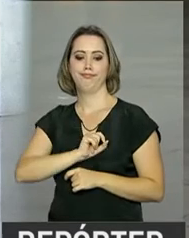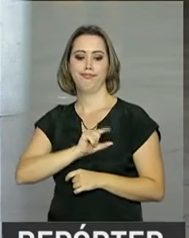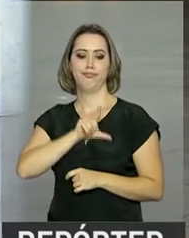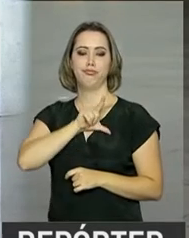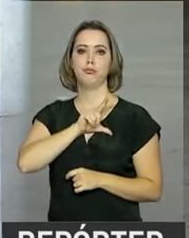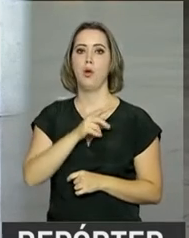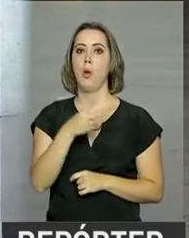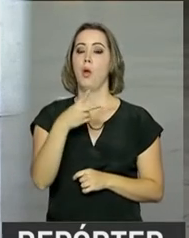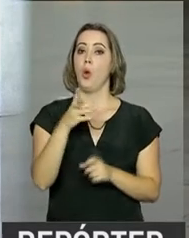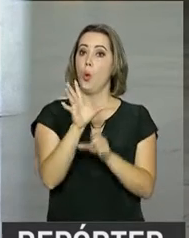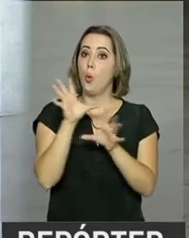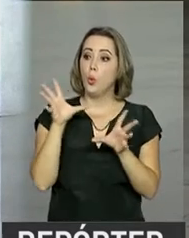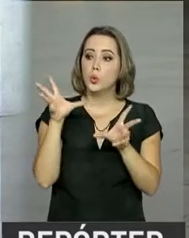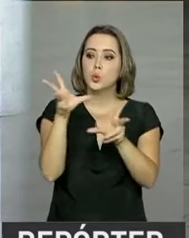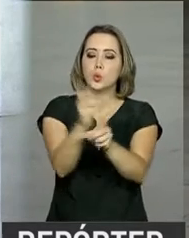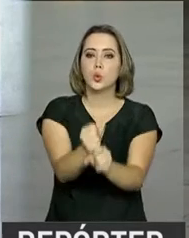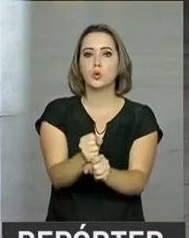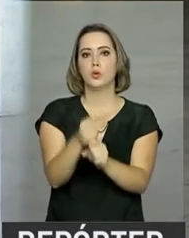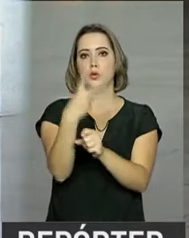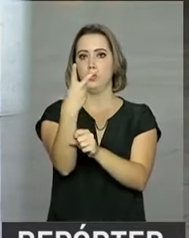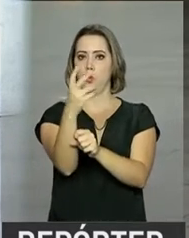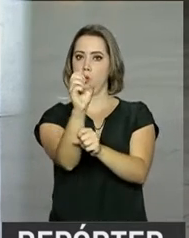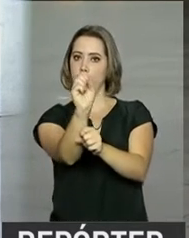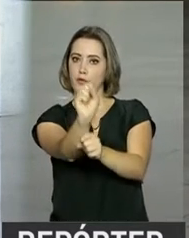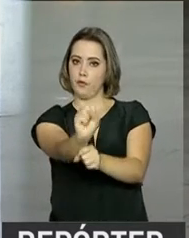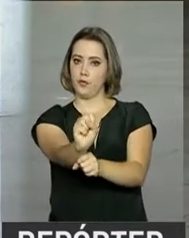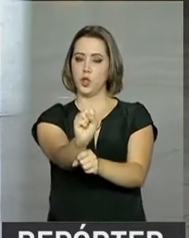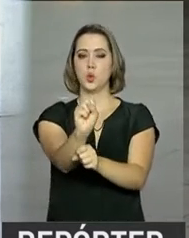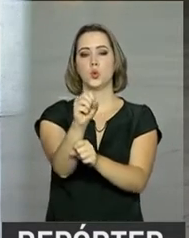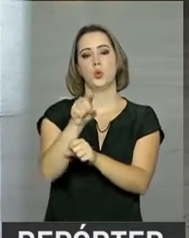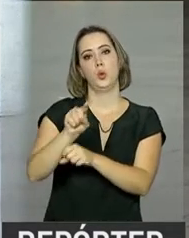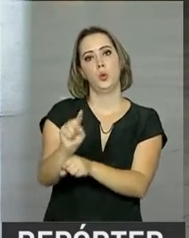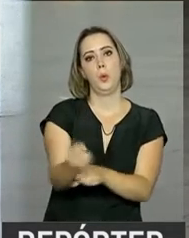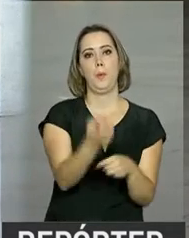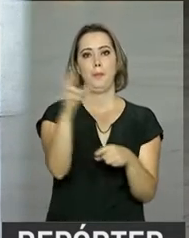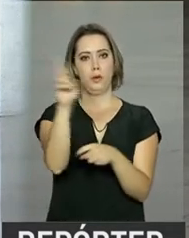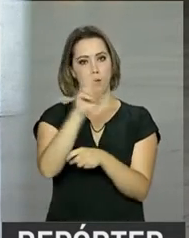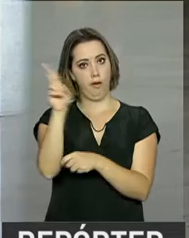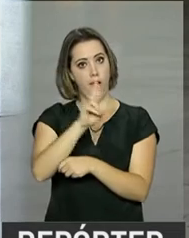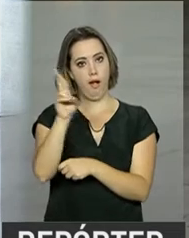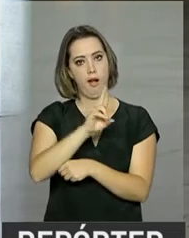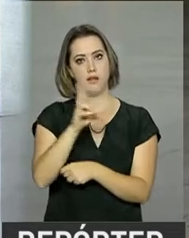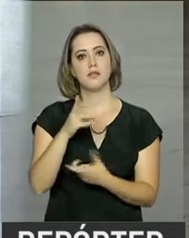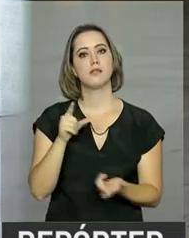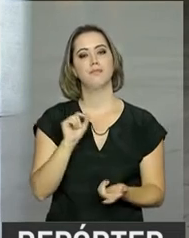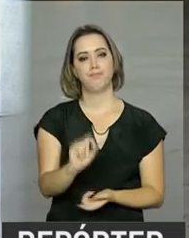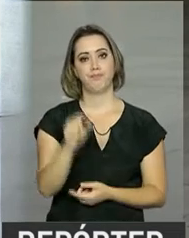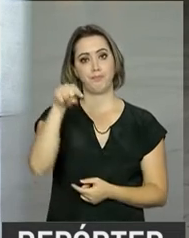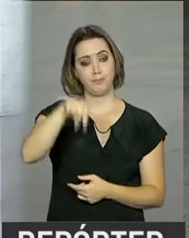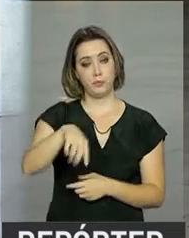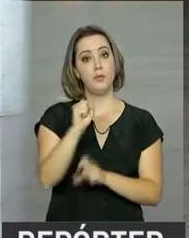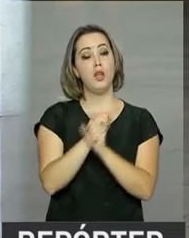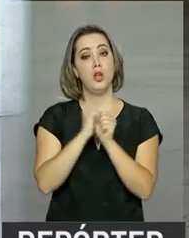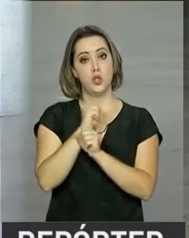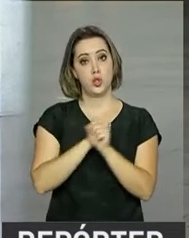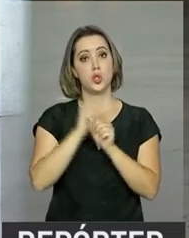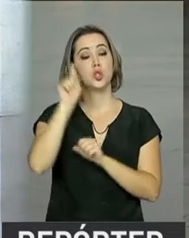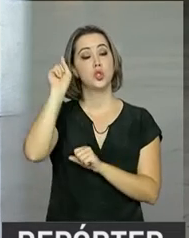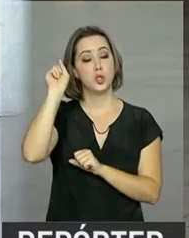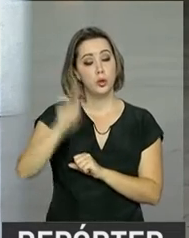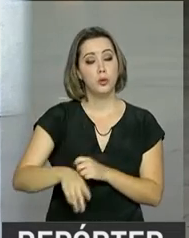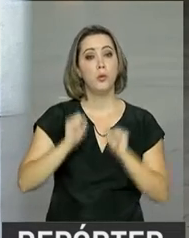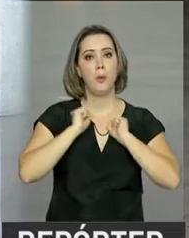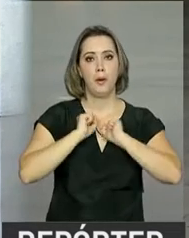vinte e oito mil quinhentos e cinquenta e nove reais e setenta centavos esse ano o roberto é possível preencher a declaração